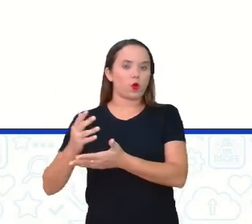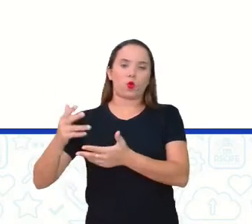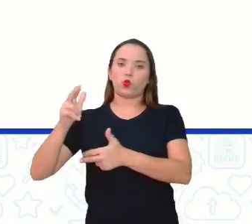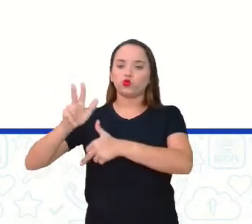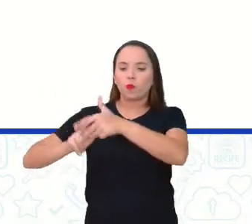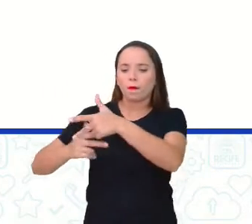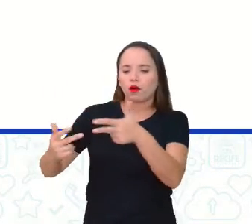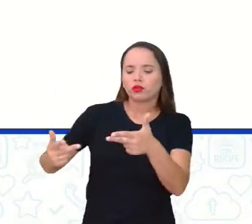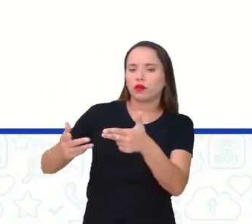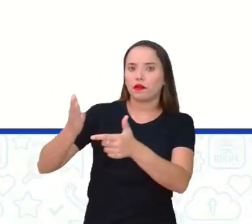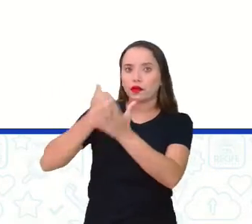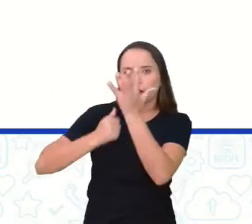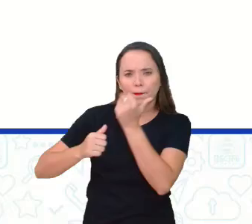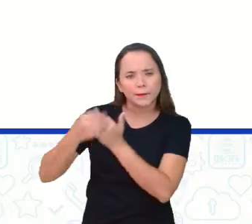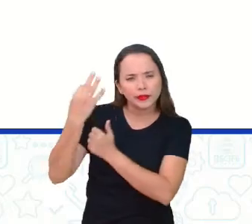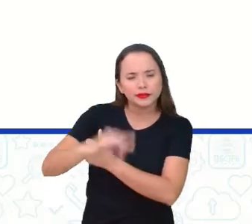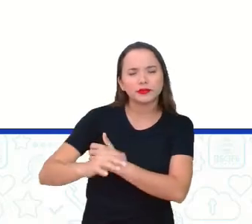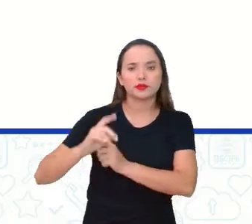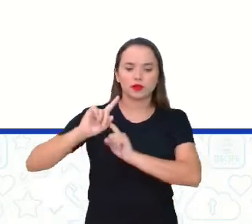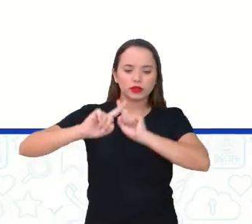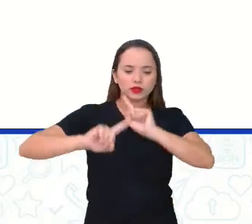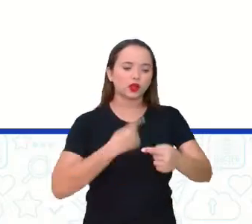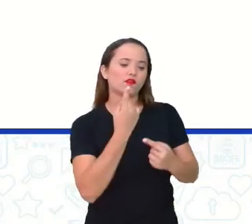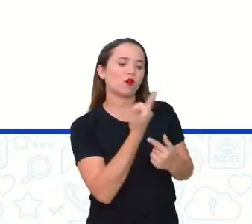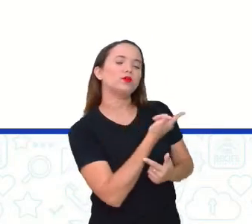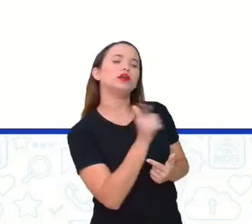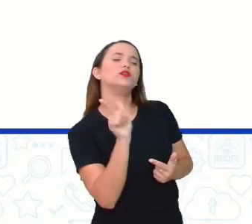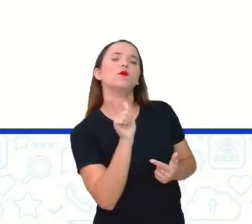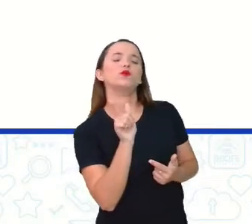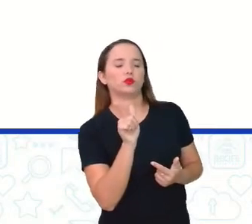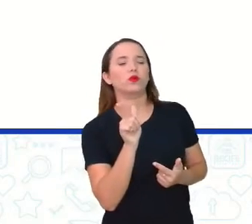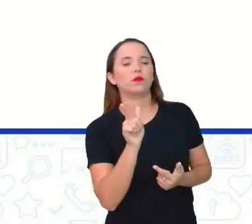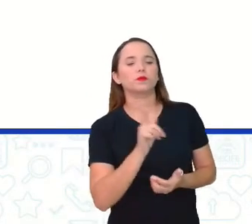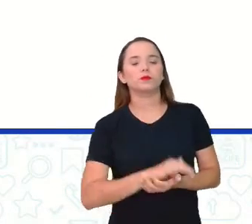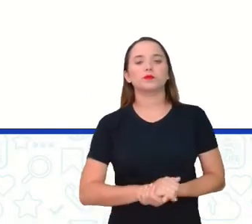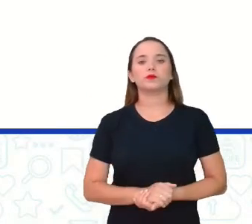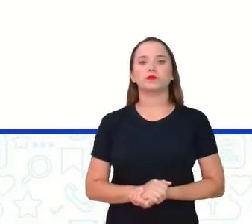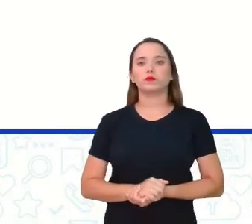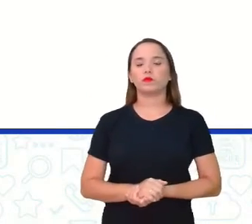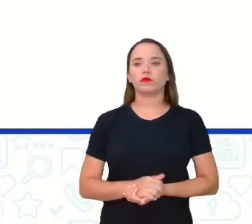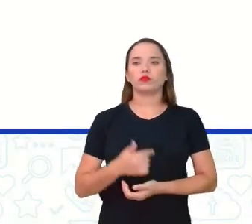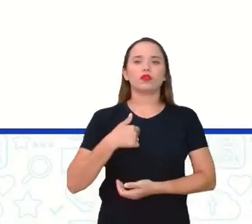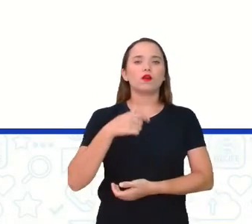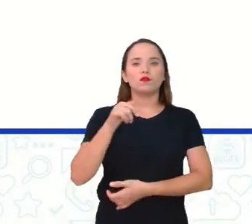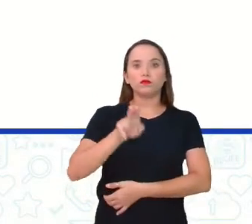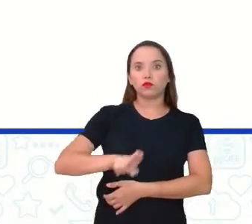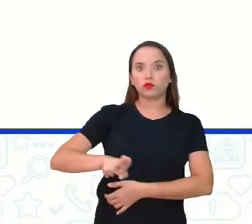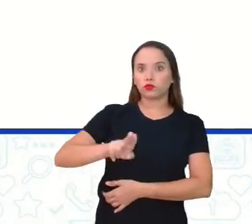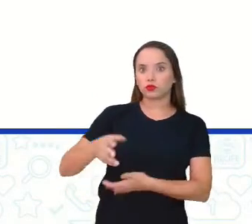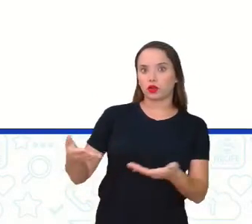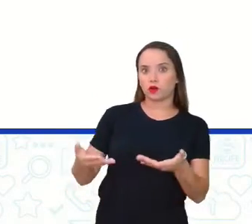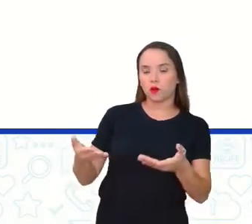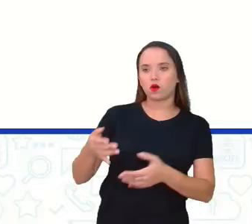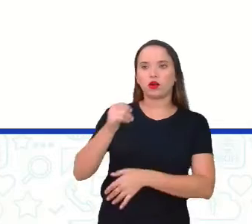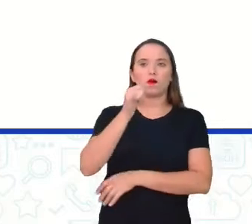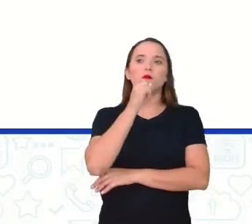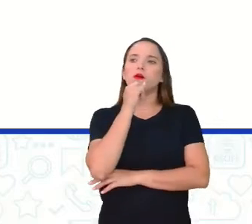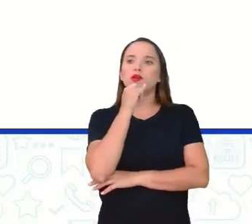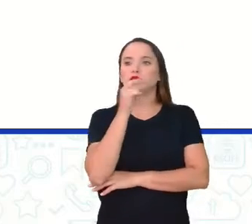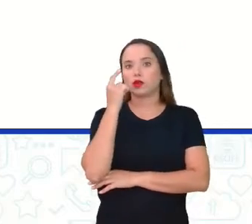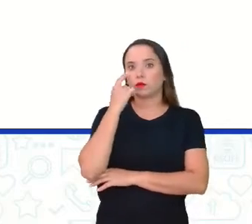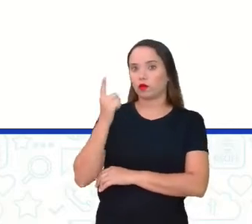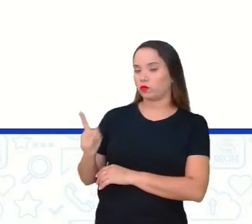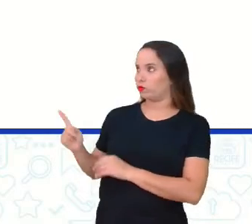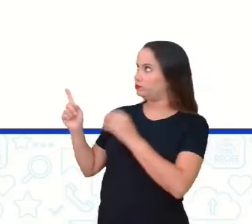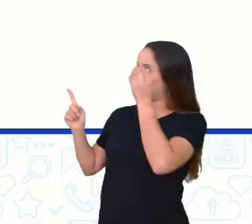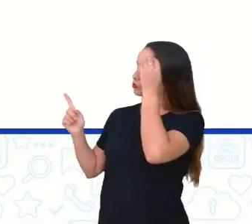alguns ingredientes para ser transformado em um determinado tipo de alimento. Eu vou utilizar aqui, no caso, a